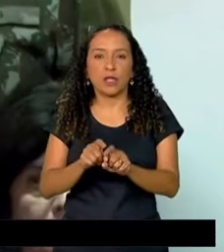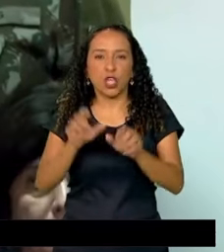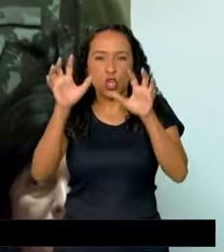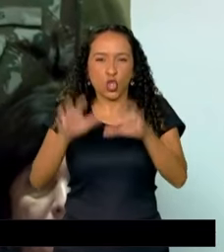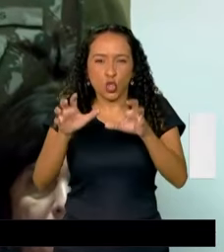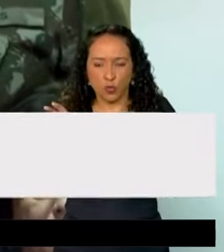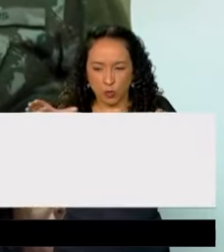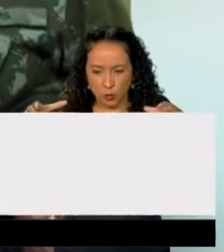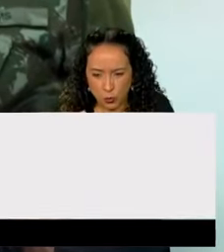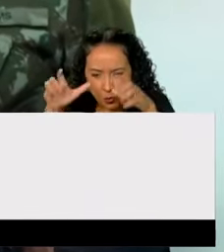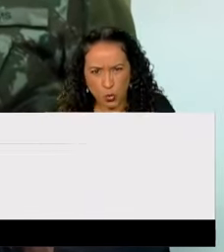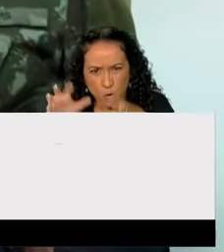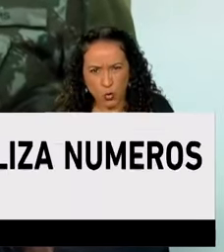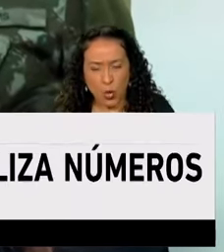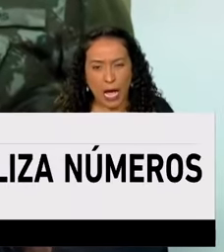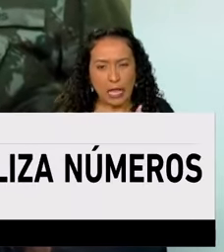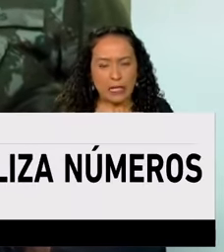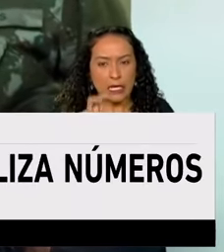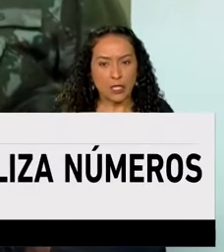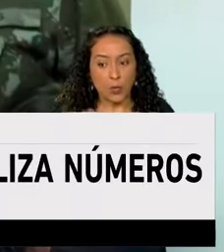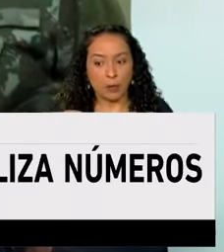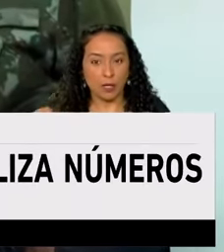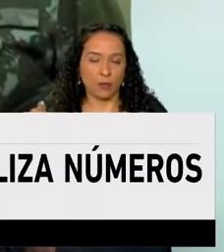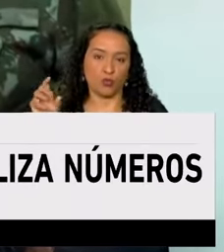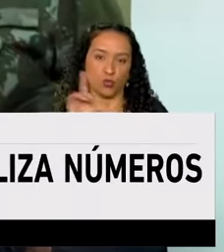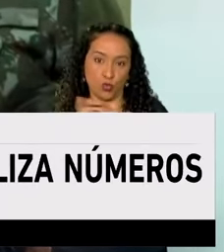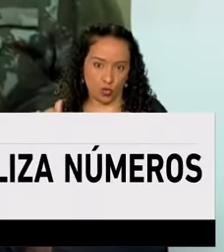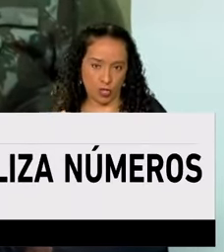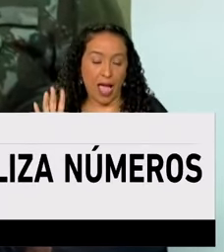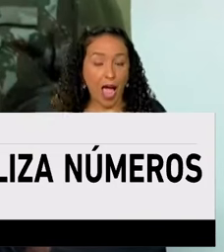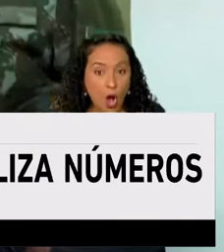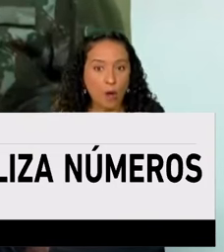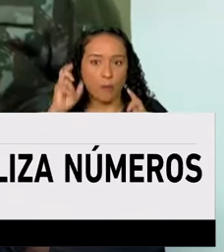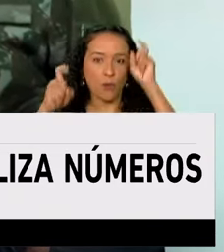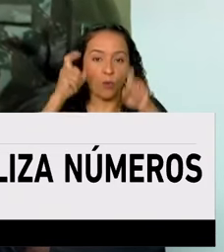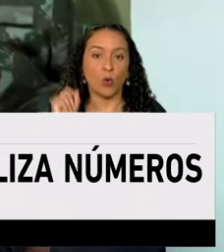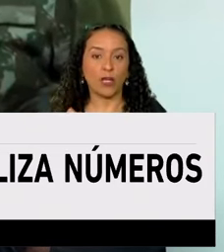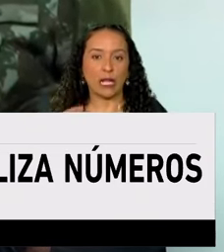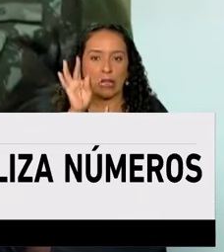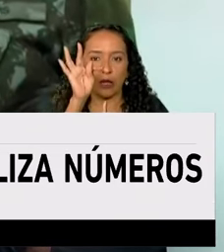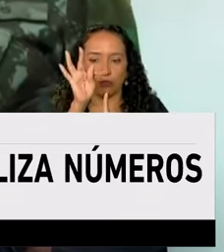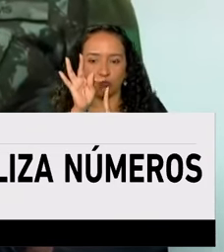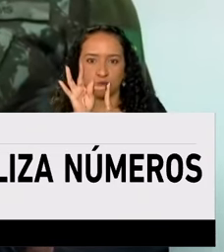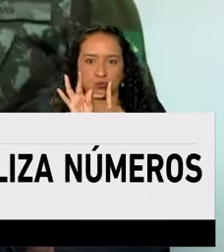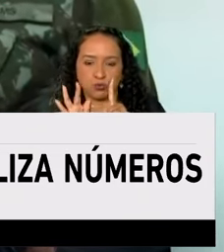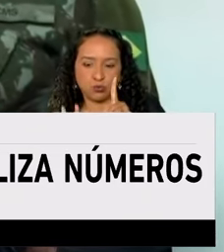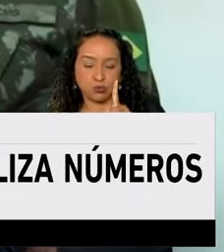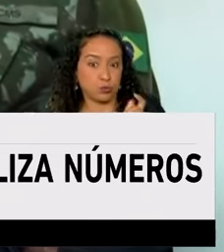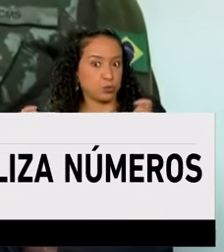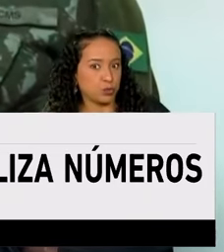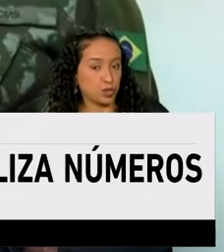de chuva, mas até 50 milímetros por dia. O que nos preocupa agora é a queda de temperatura prevista